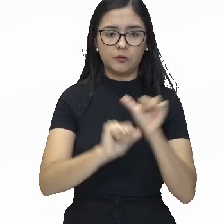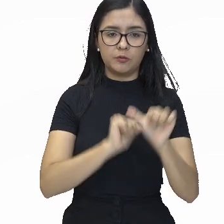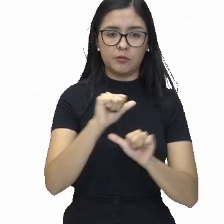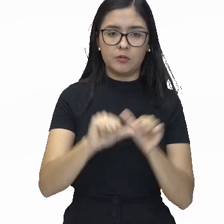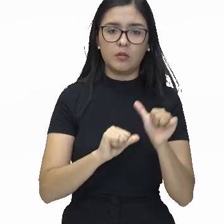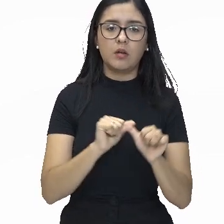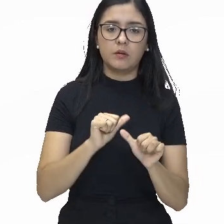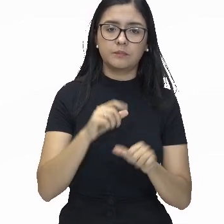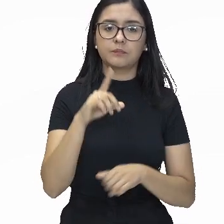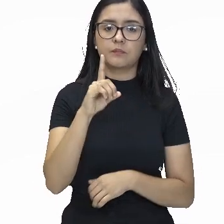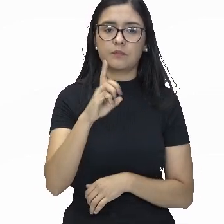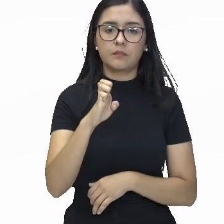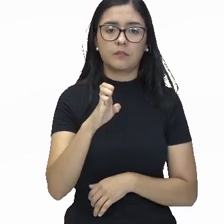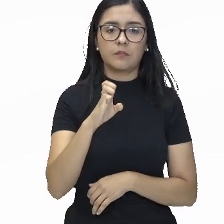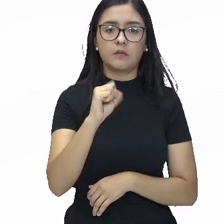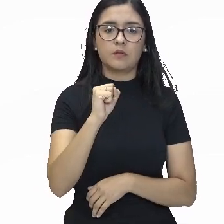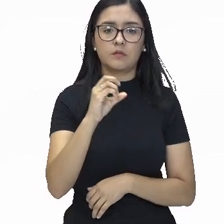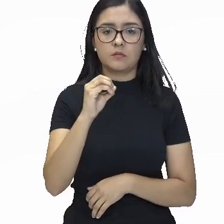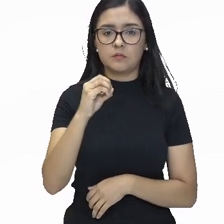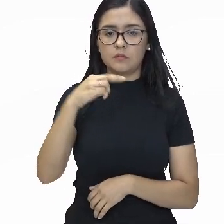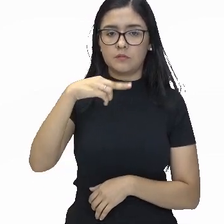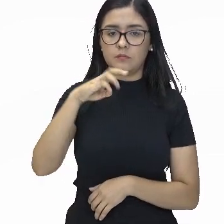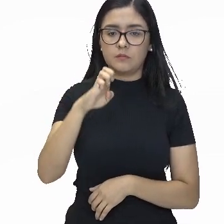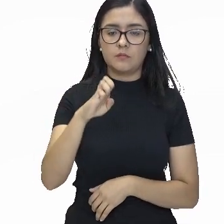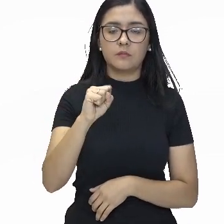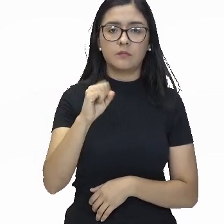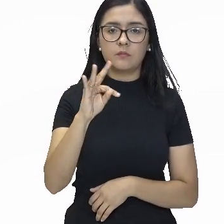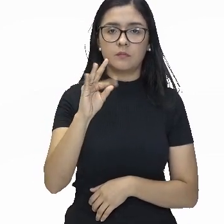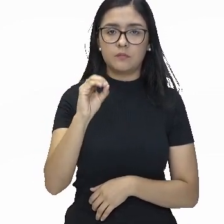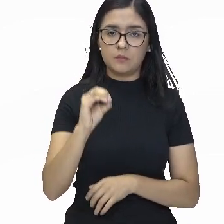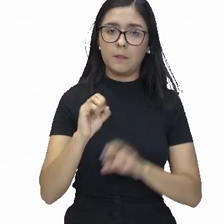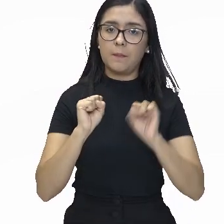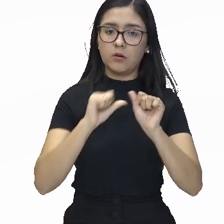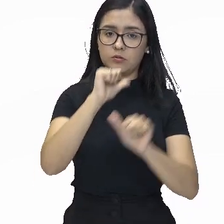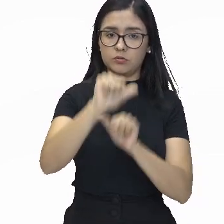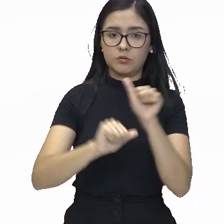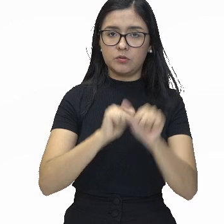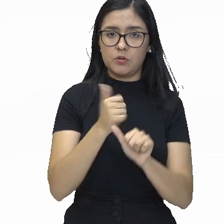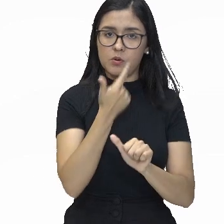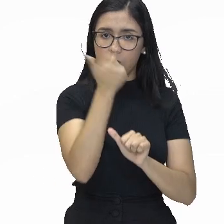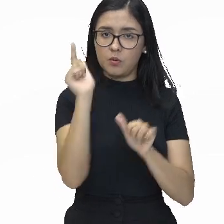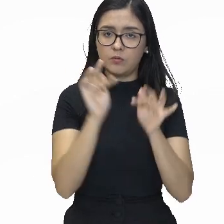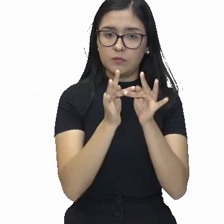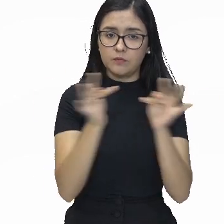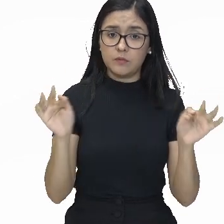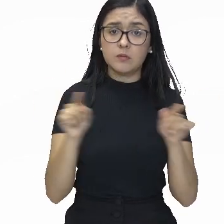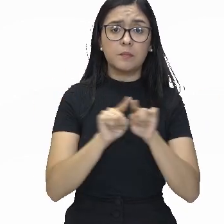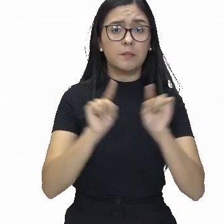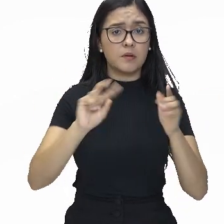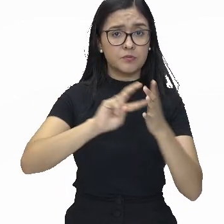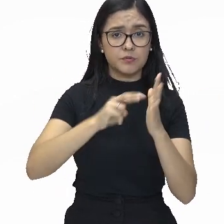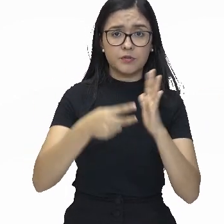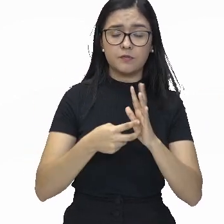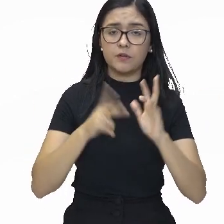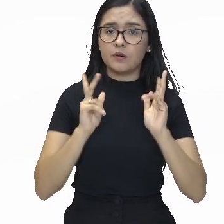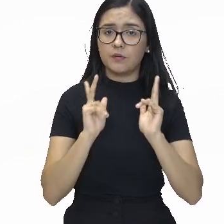esse desonesto, esse adjetivo, em um outro termo, mas que tem o mesmo valor desse adjetivo.